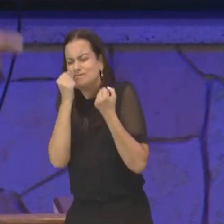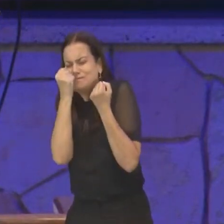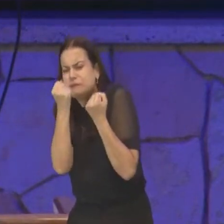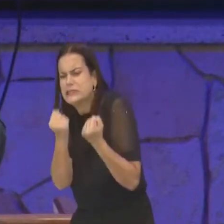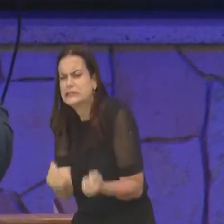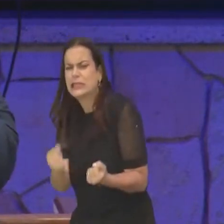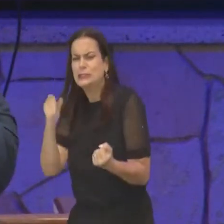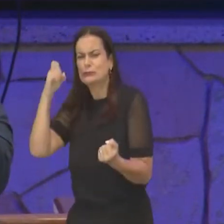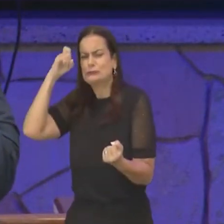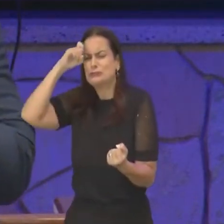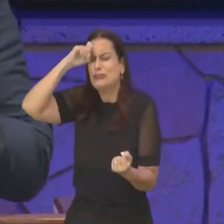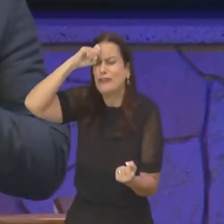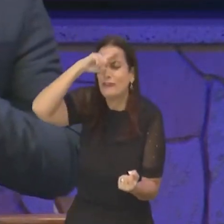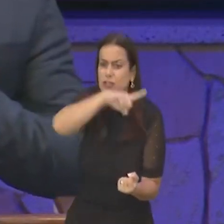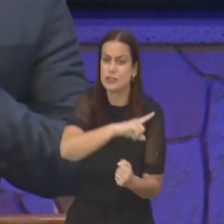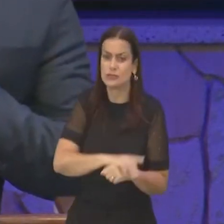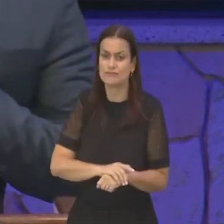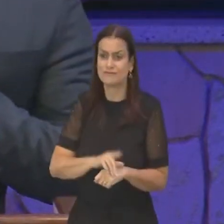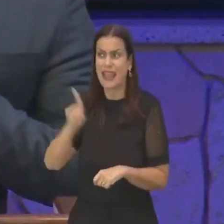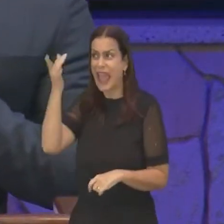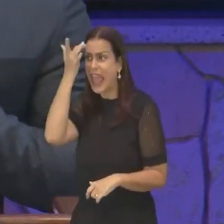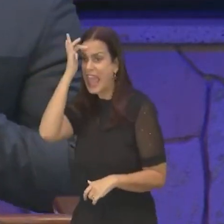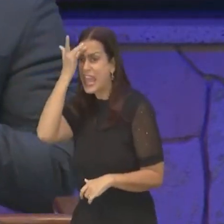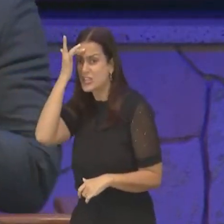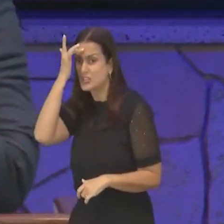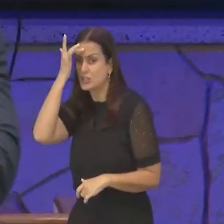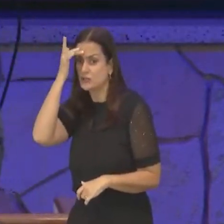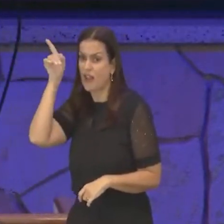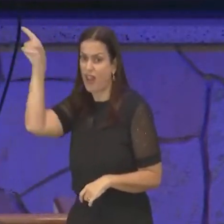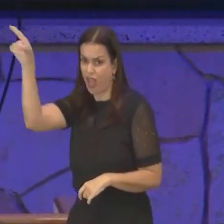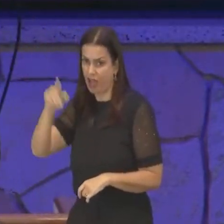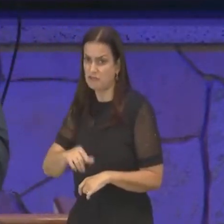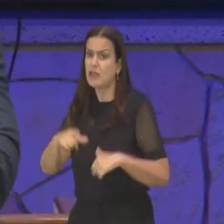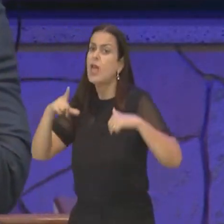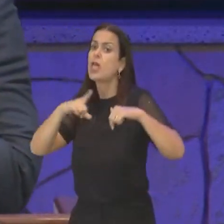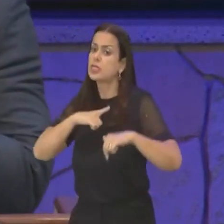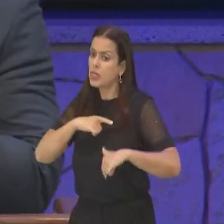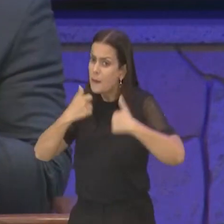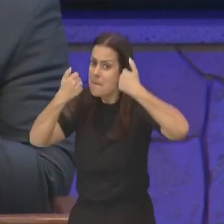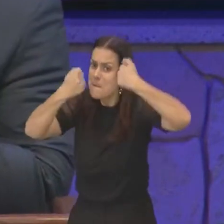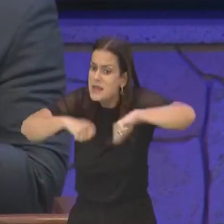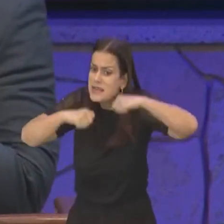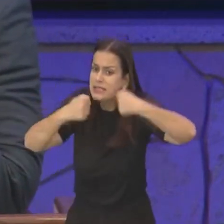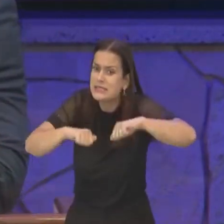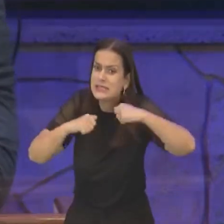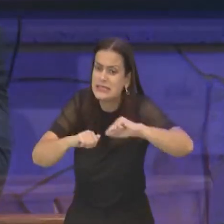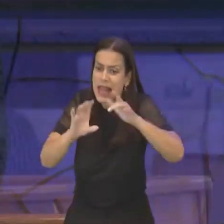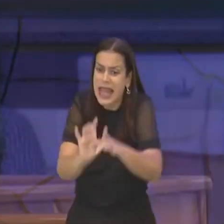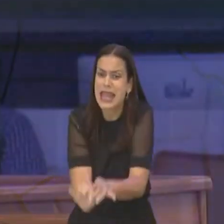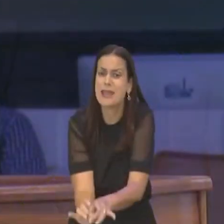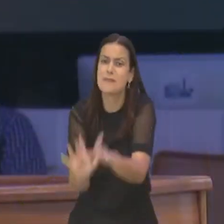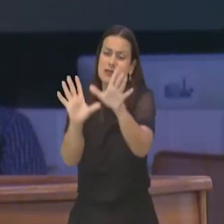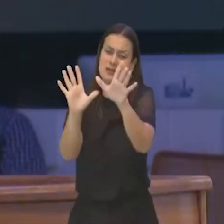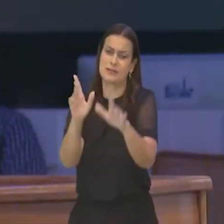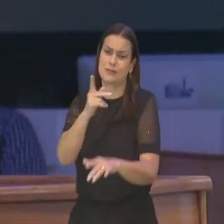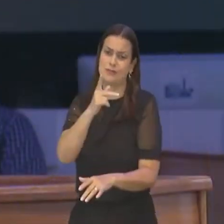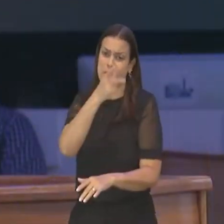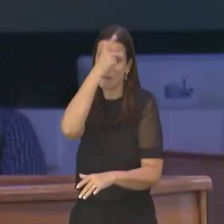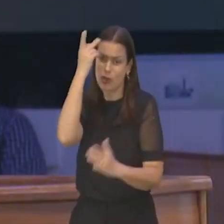Há irmãos na Índia que carecem, intercedem por libertação dos nossos irmãos